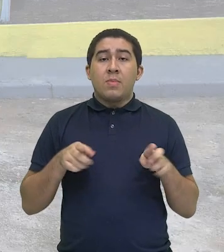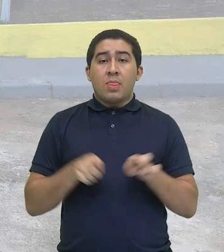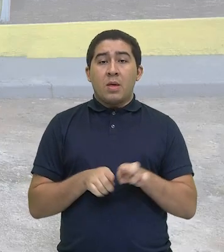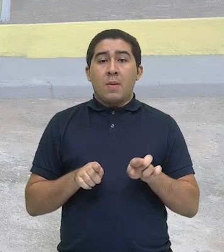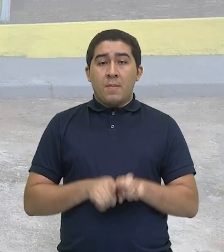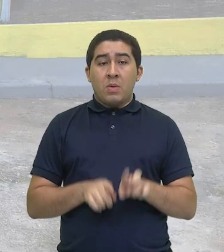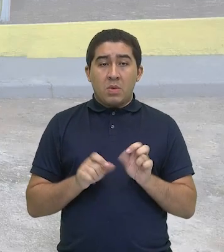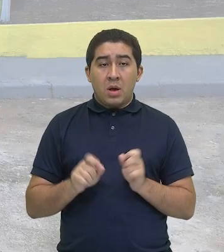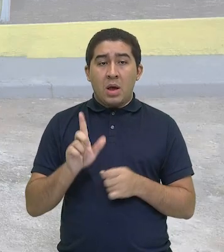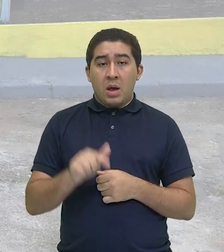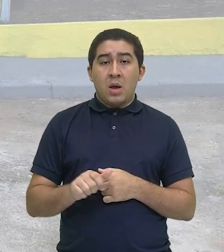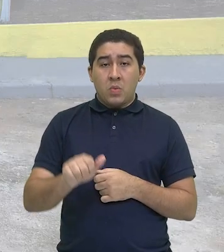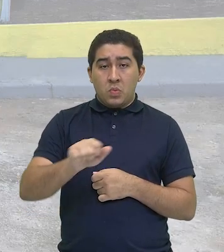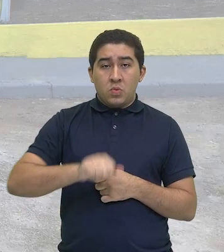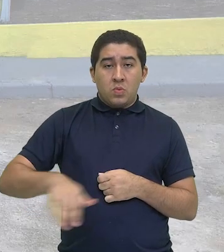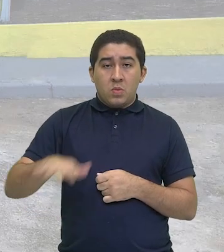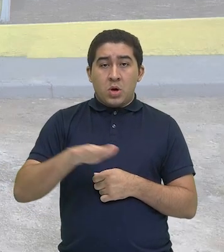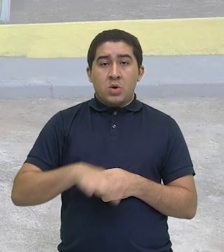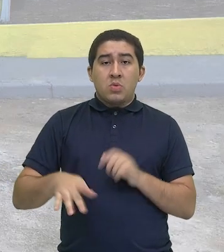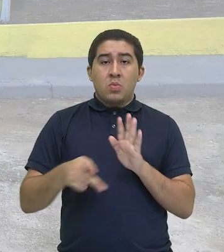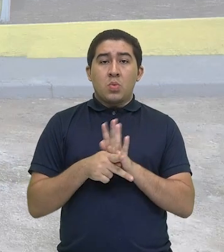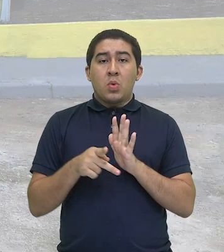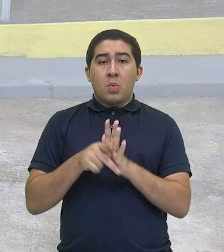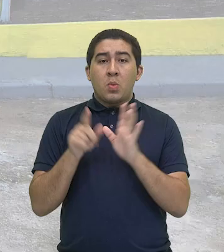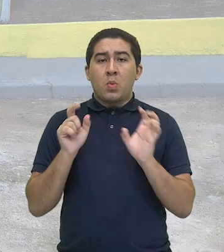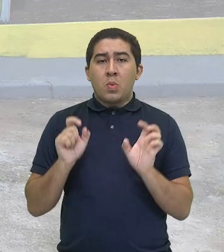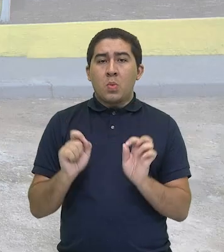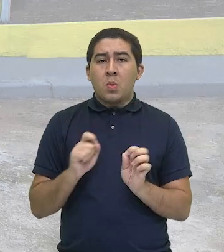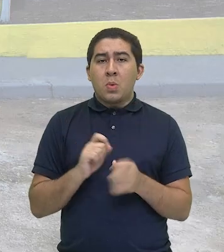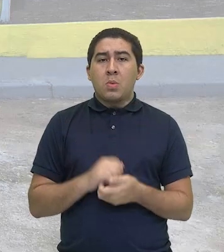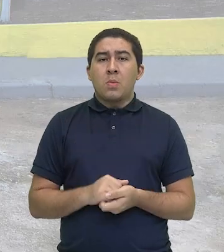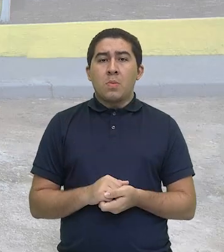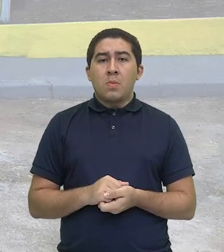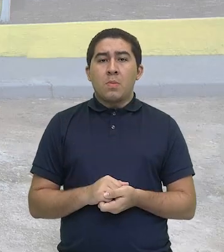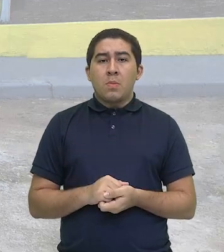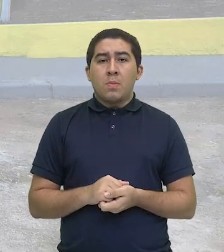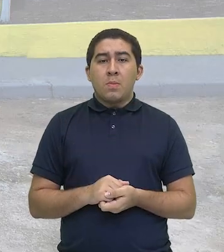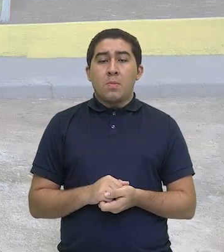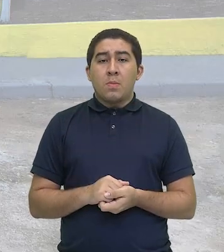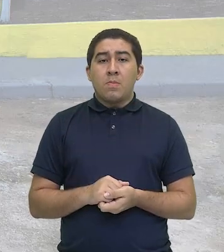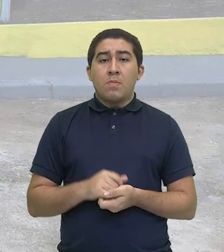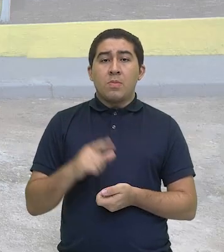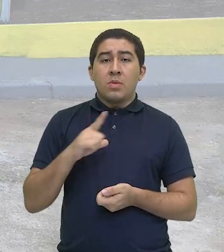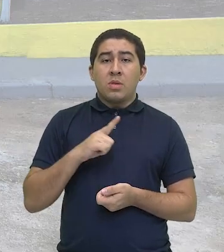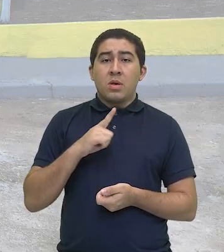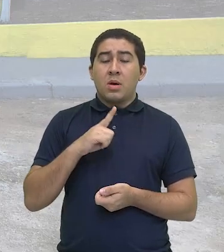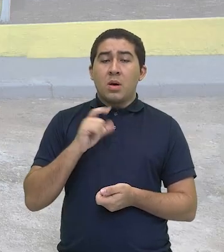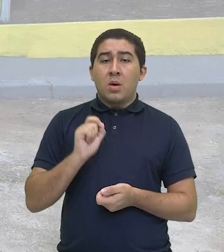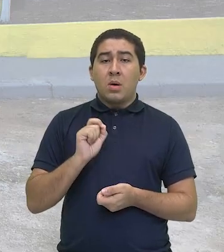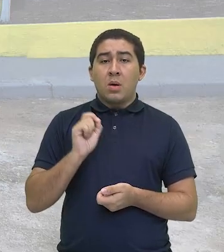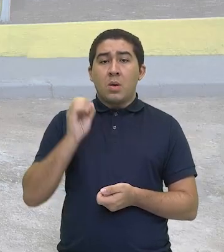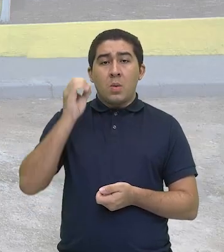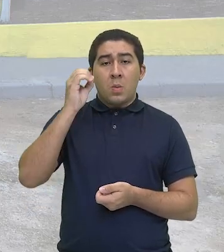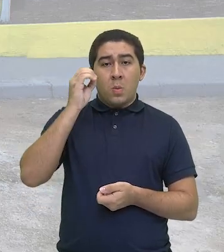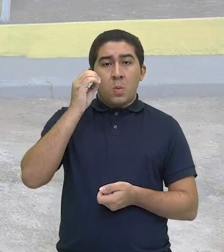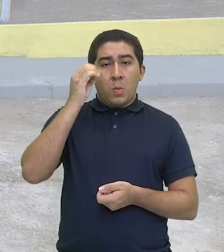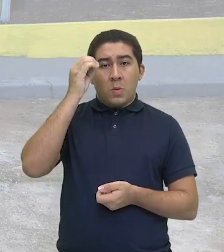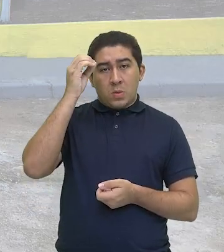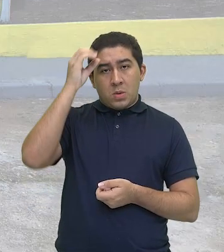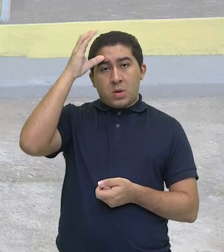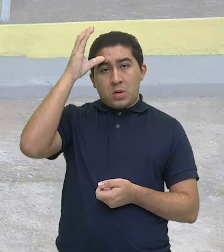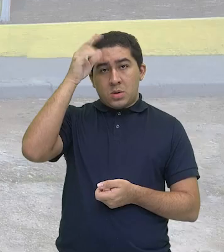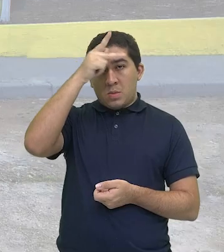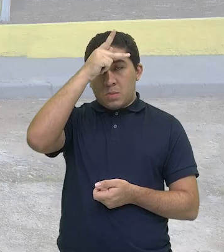também é um meio, né, de conscientizar o cidadão, né, o cidadão. Então, a escola